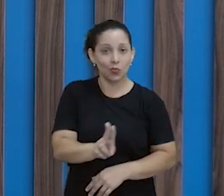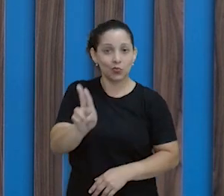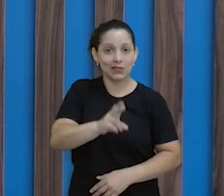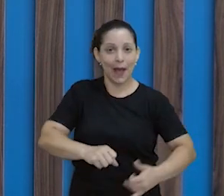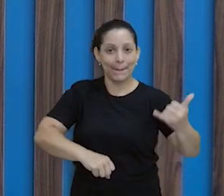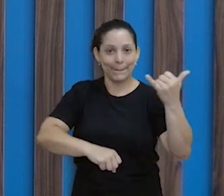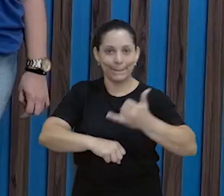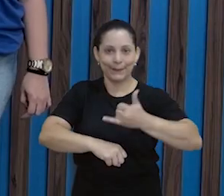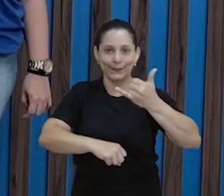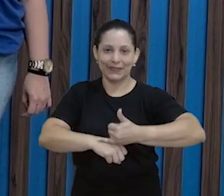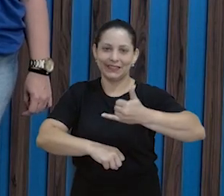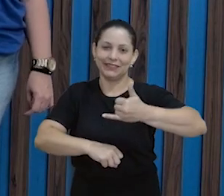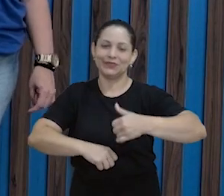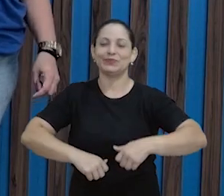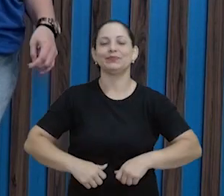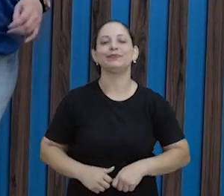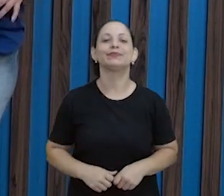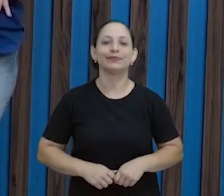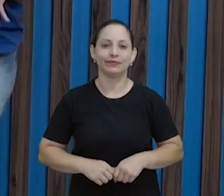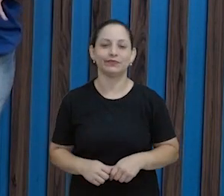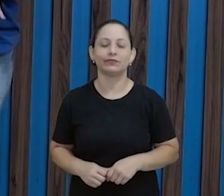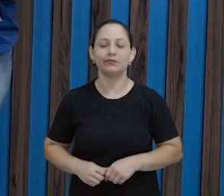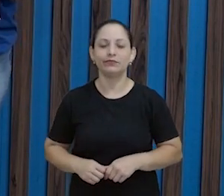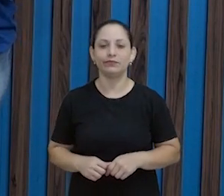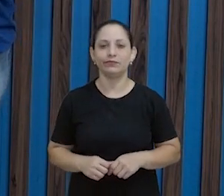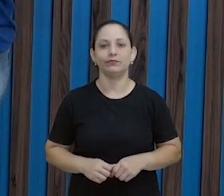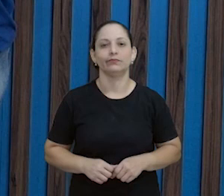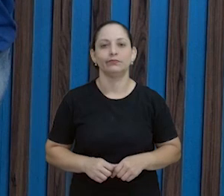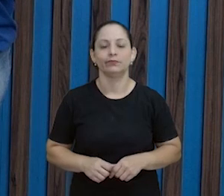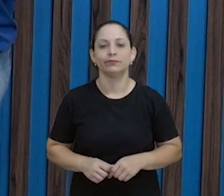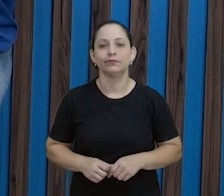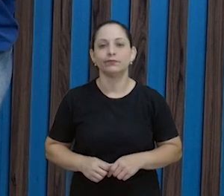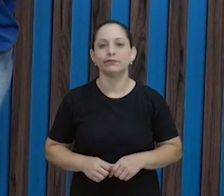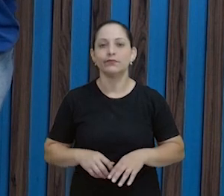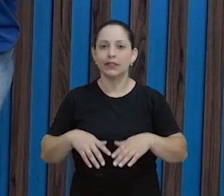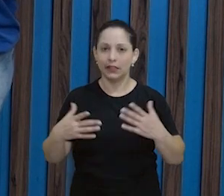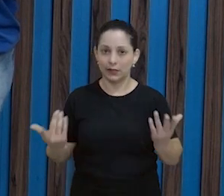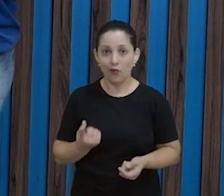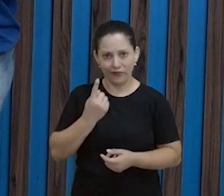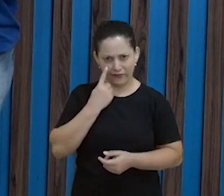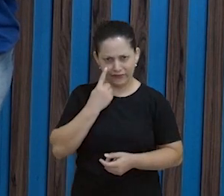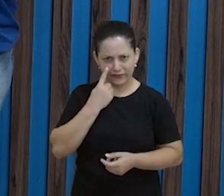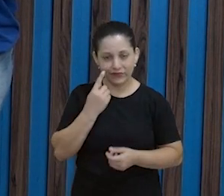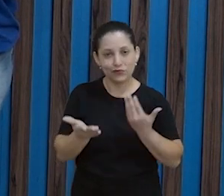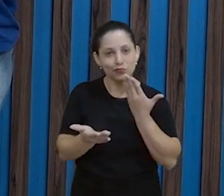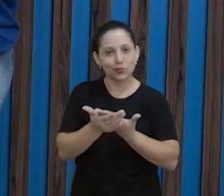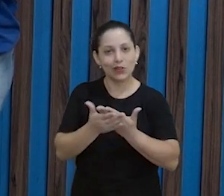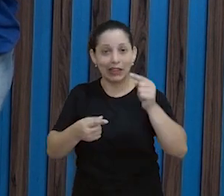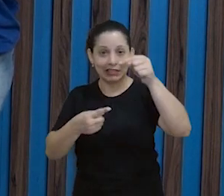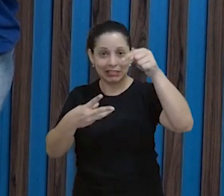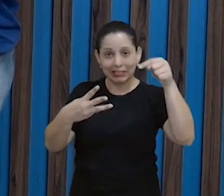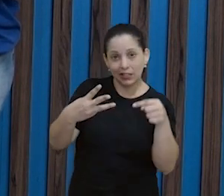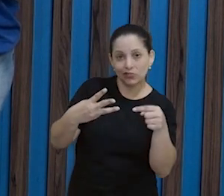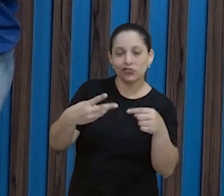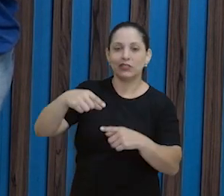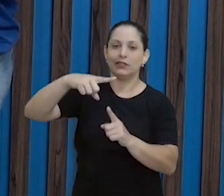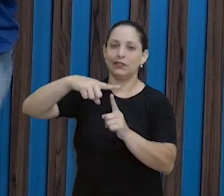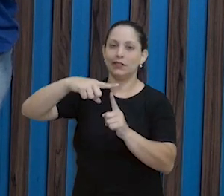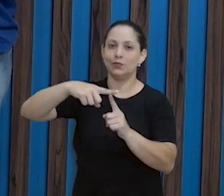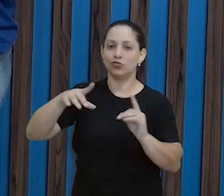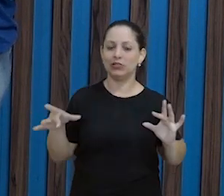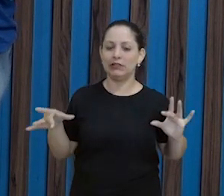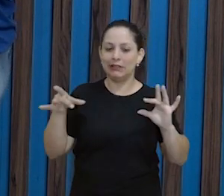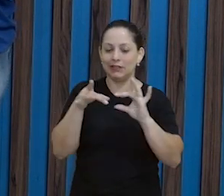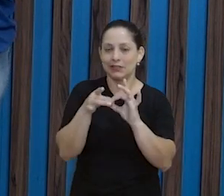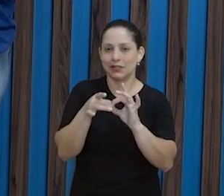dessa ligação metálica, exatamente. Então, gente, vimos até agora, né? 3 tipos de ligações, tá certo?